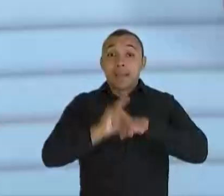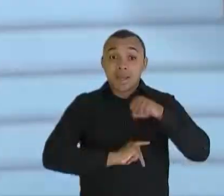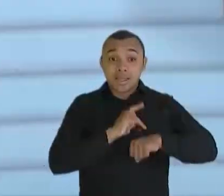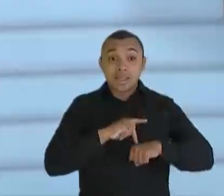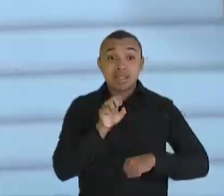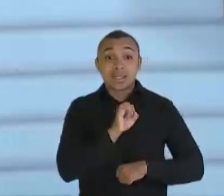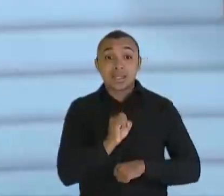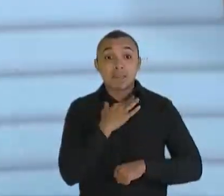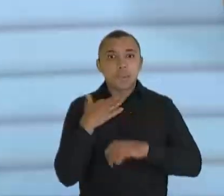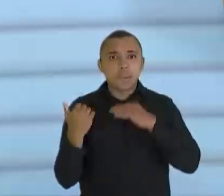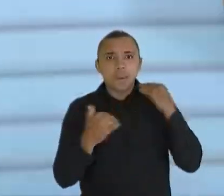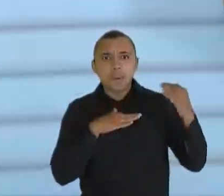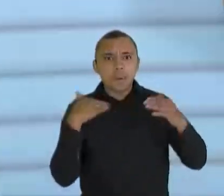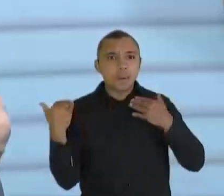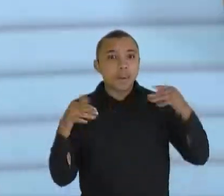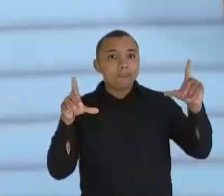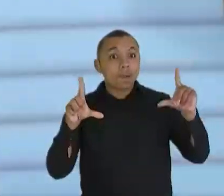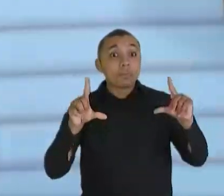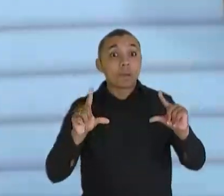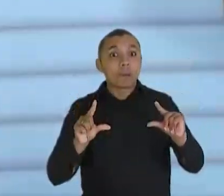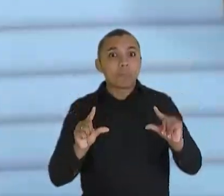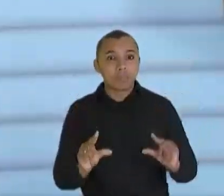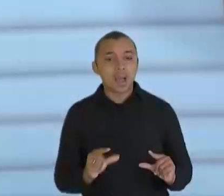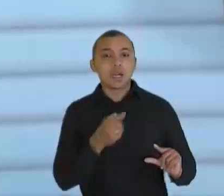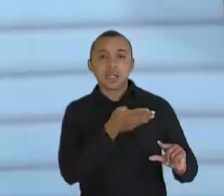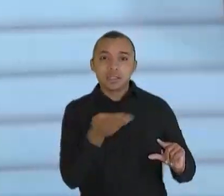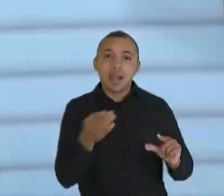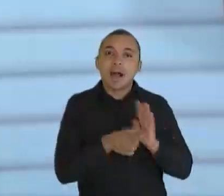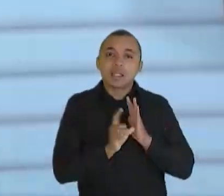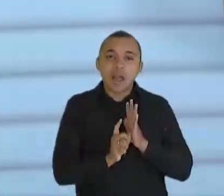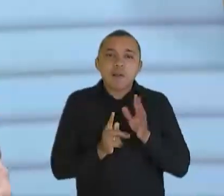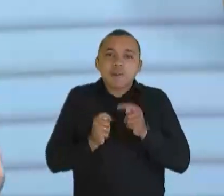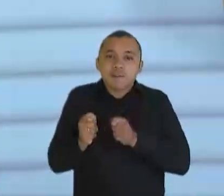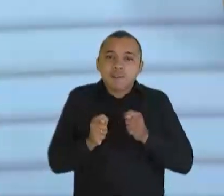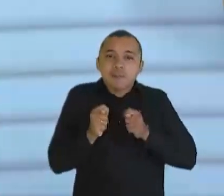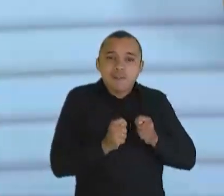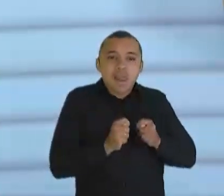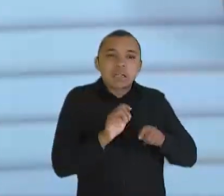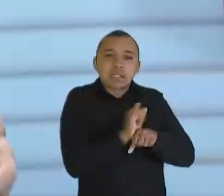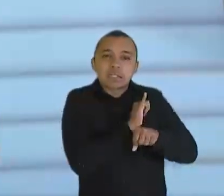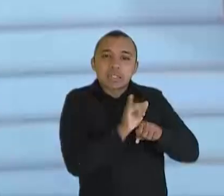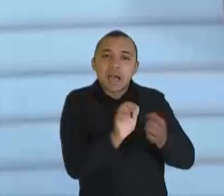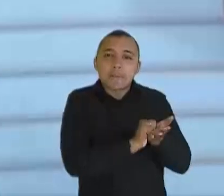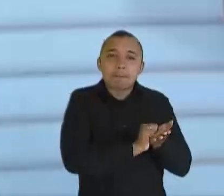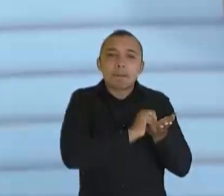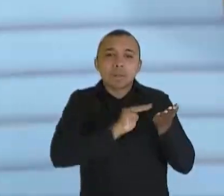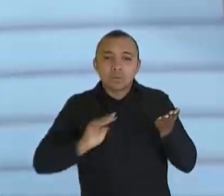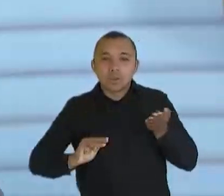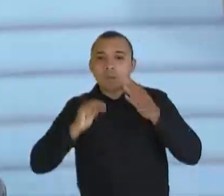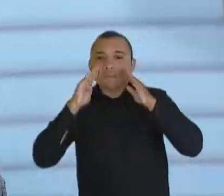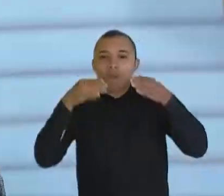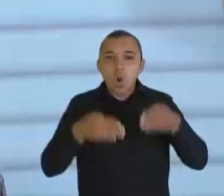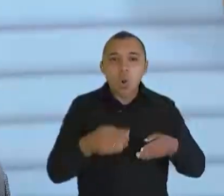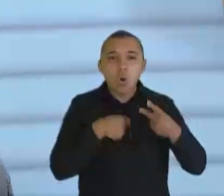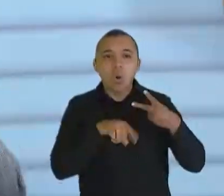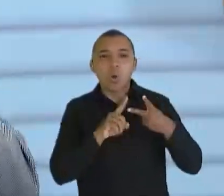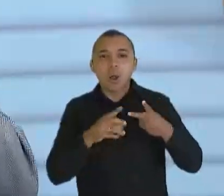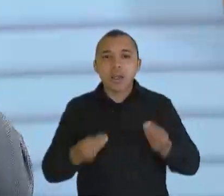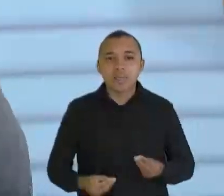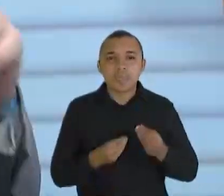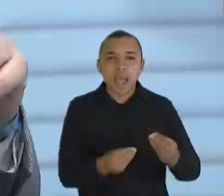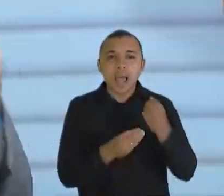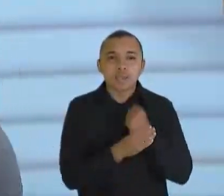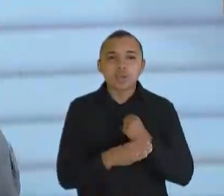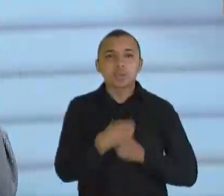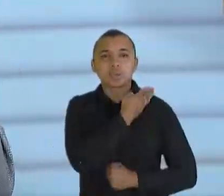reduziram o homicídio, eles preveniram o crime, fizeram metodologias de prevenção, dissuasão focada, integraram a segurança pública